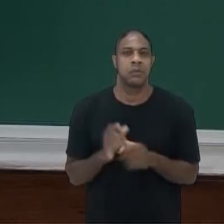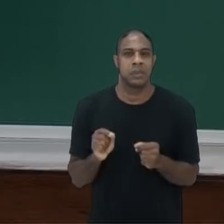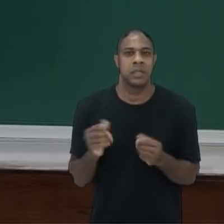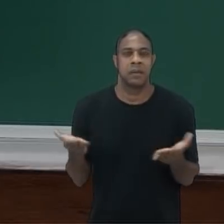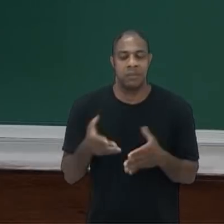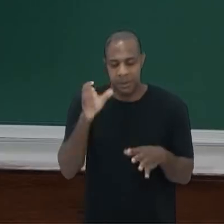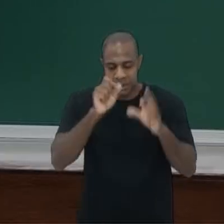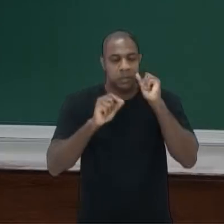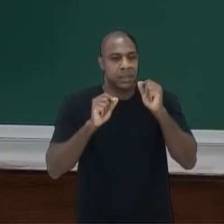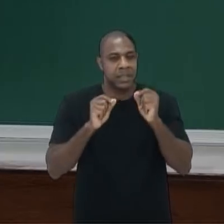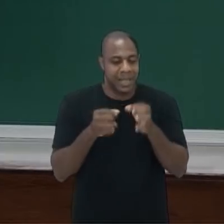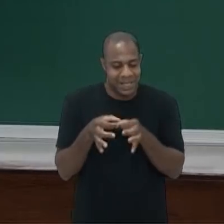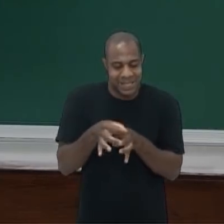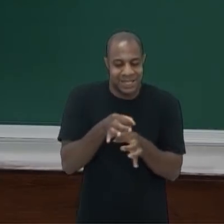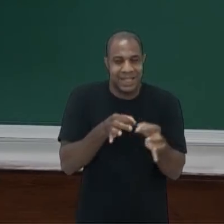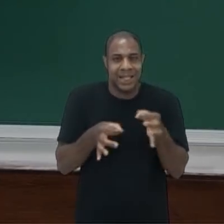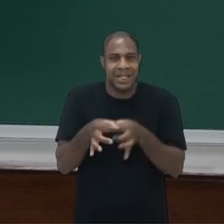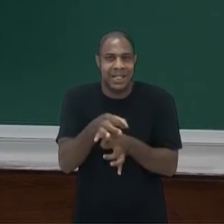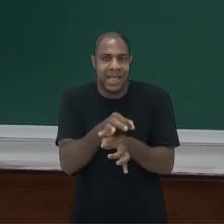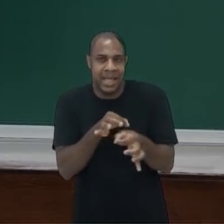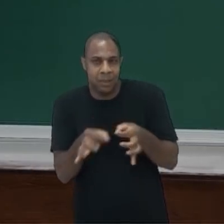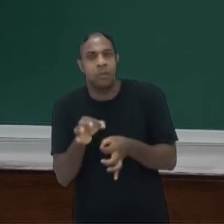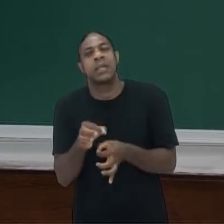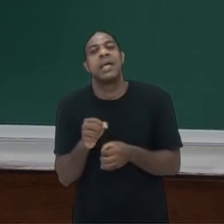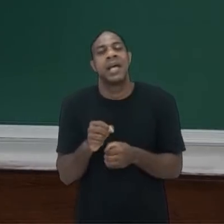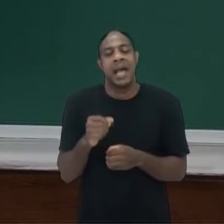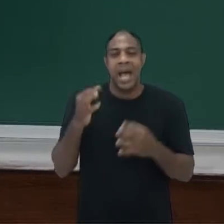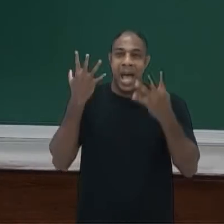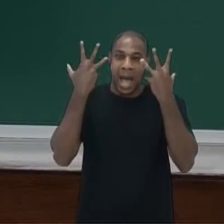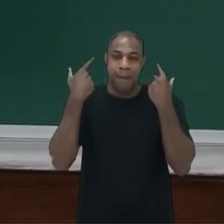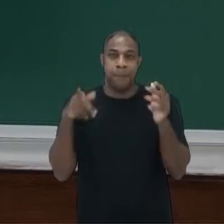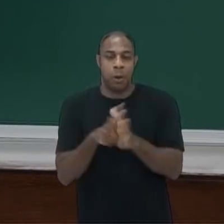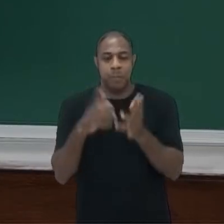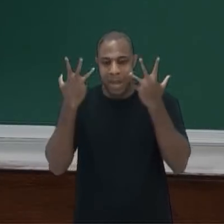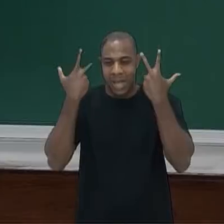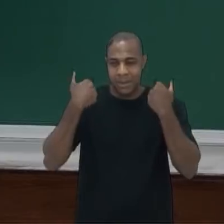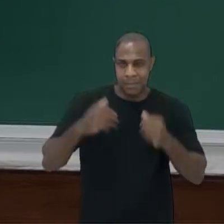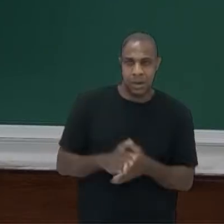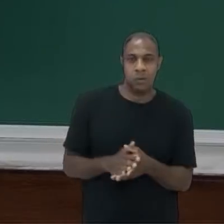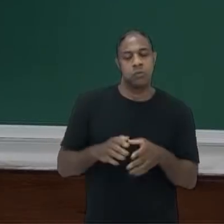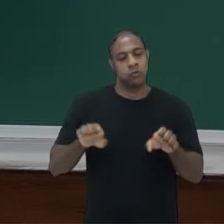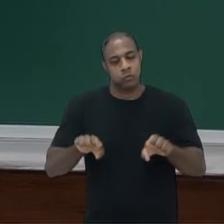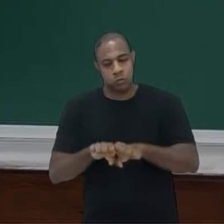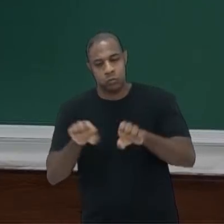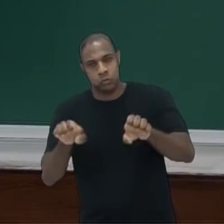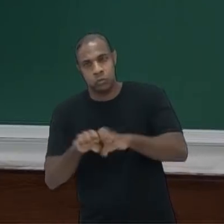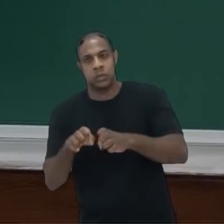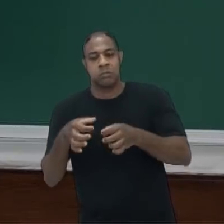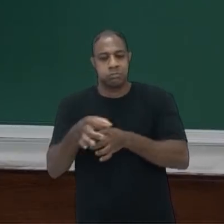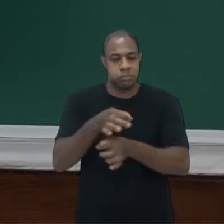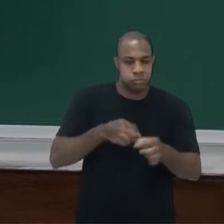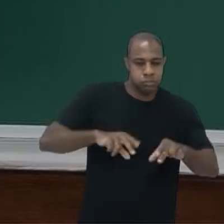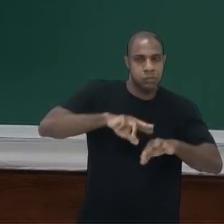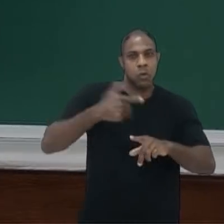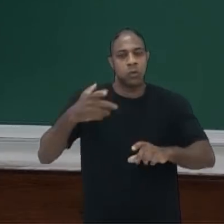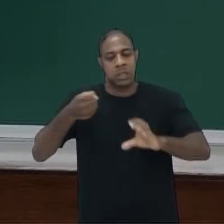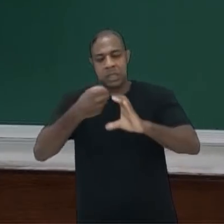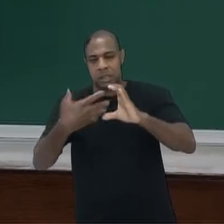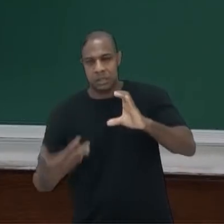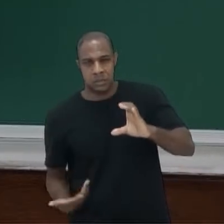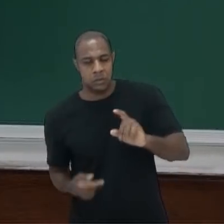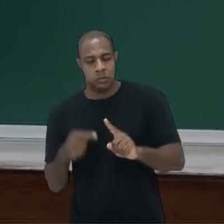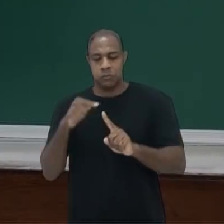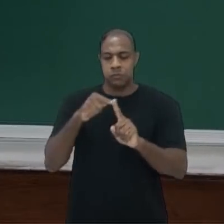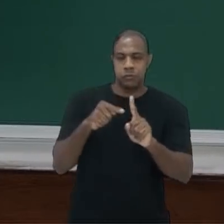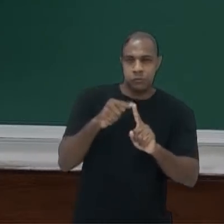Animal hoje, se você não aprender as estruturas, compreender as funções e outras características dessa célula, desse tipo